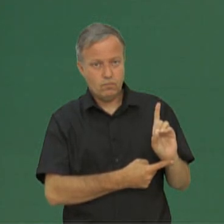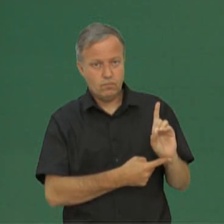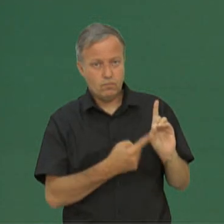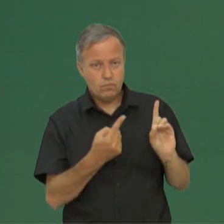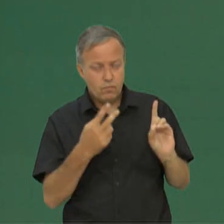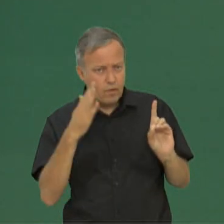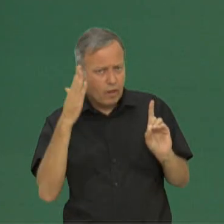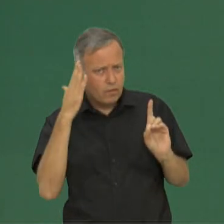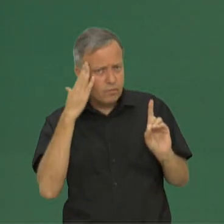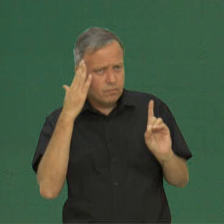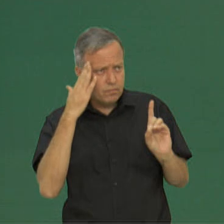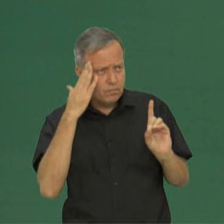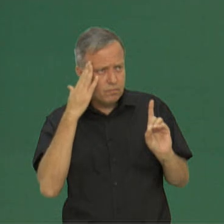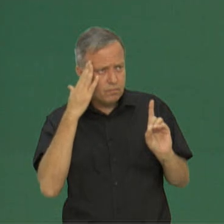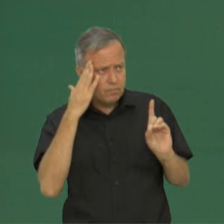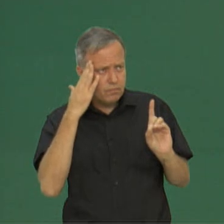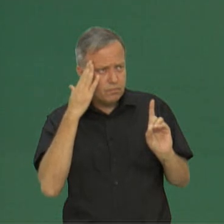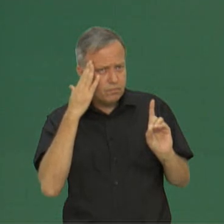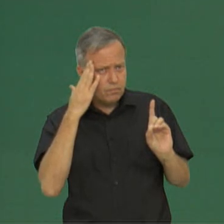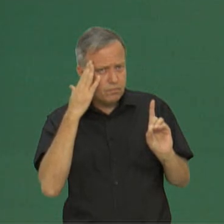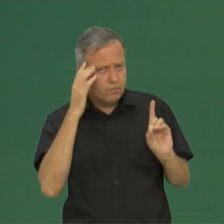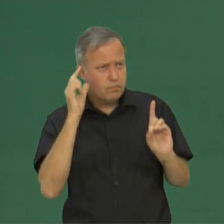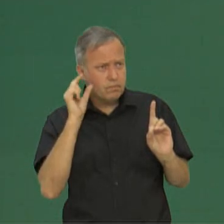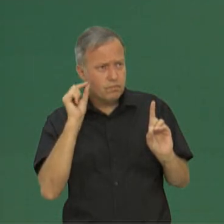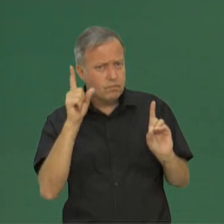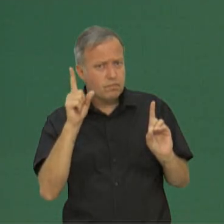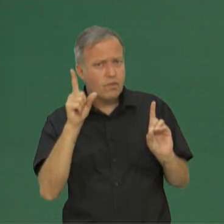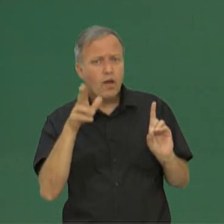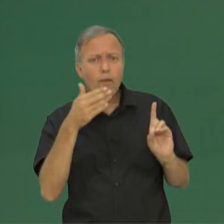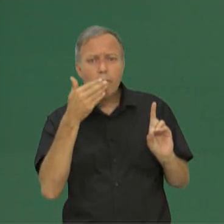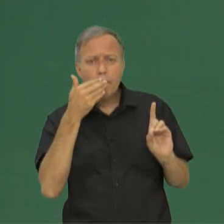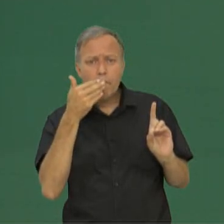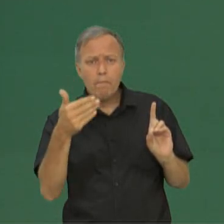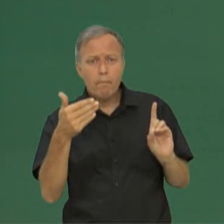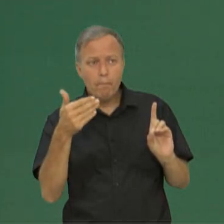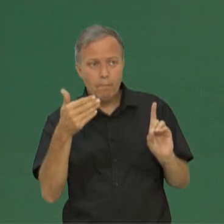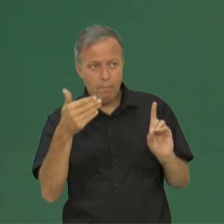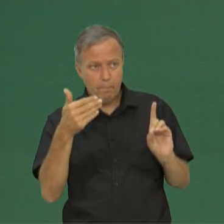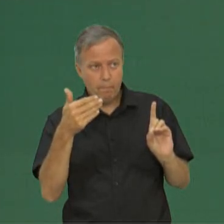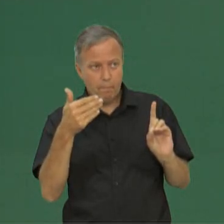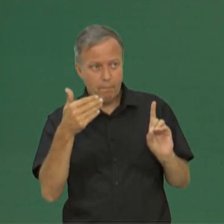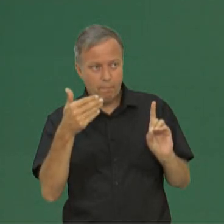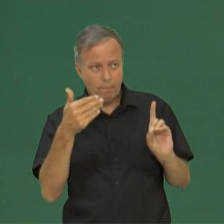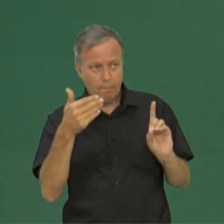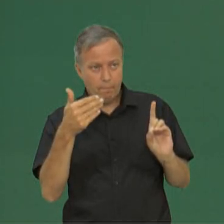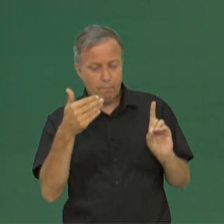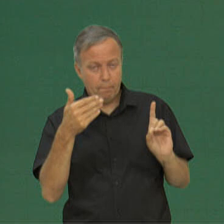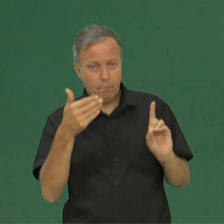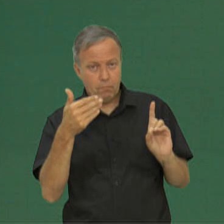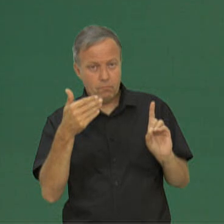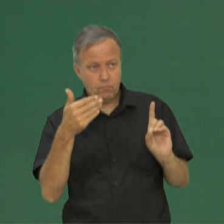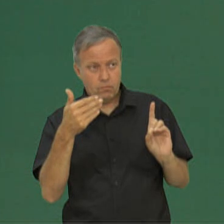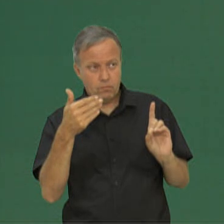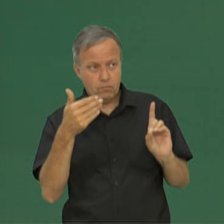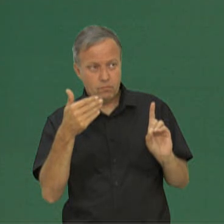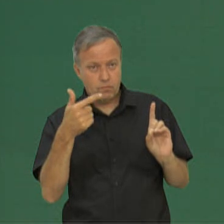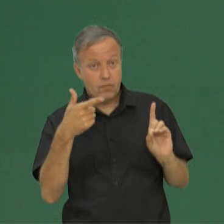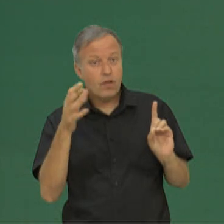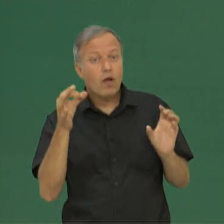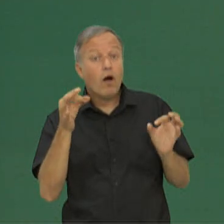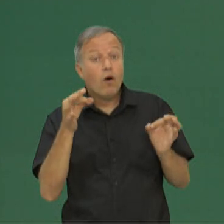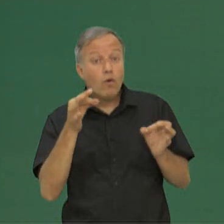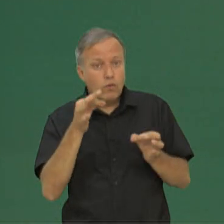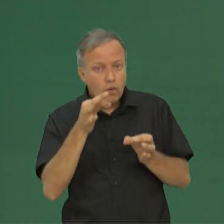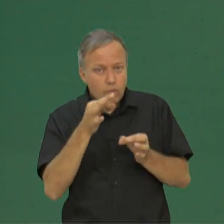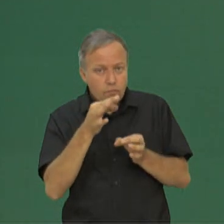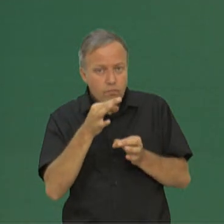que vocês pensem aqui o que é que esta questão está querendo, né? Ela está me pedindo para que você complete aqui